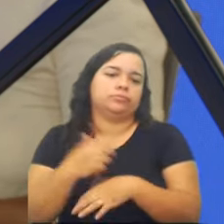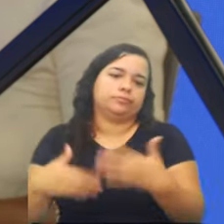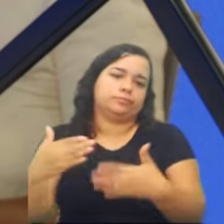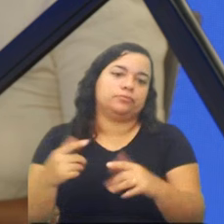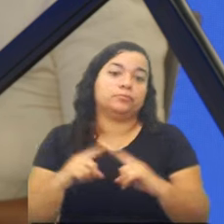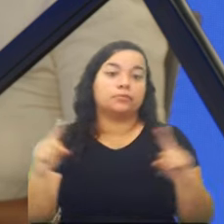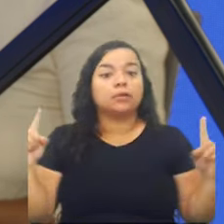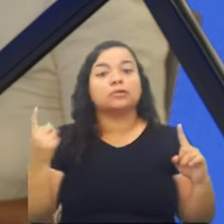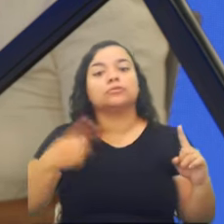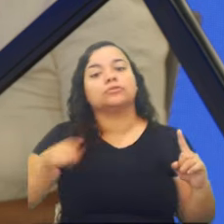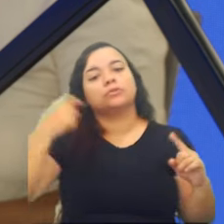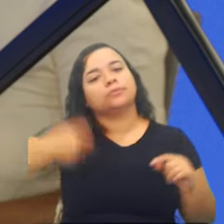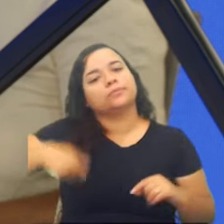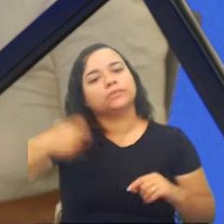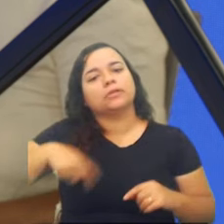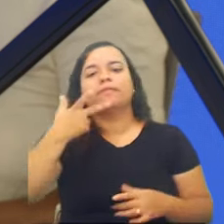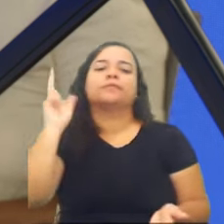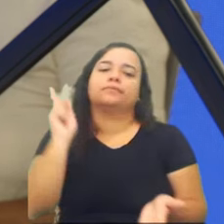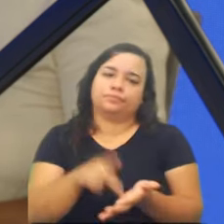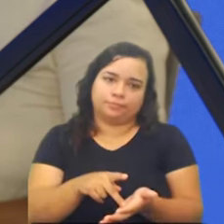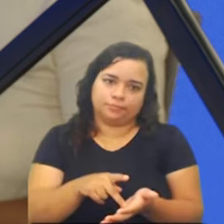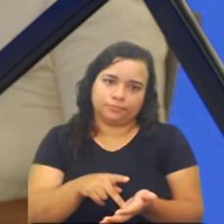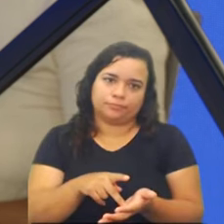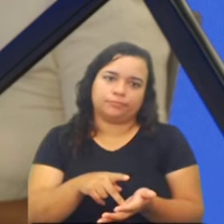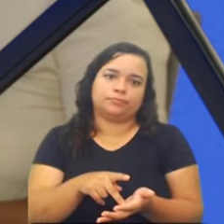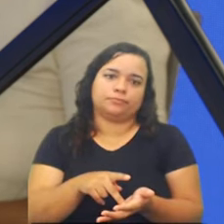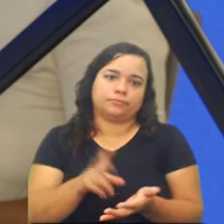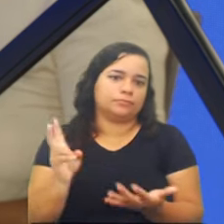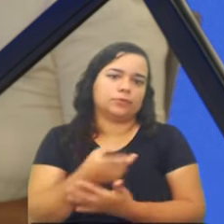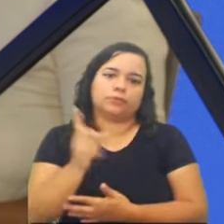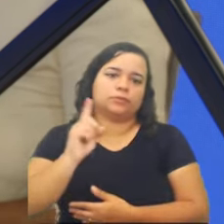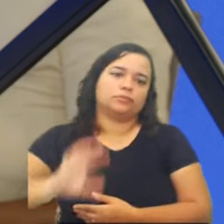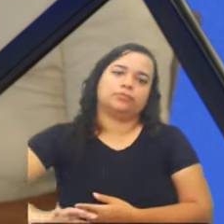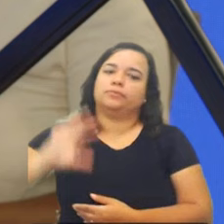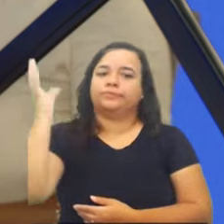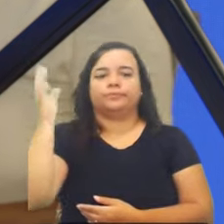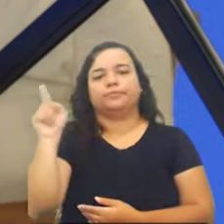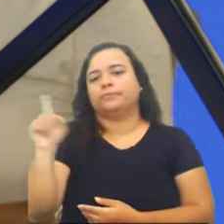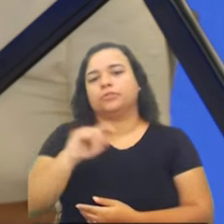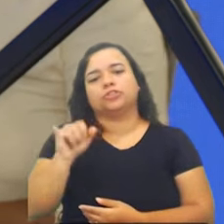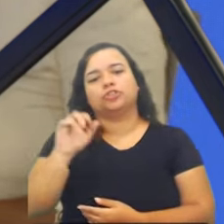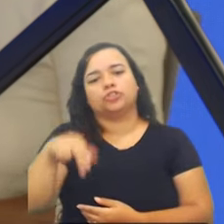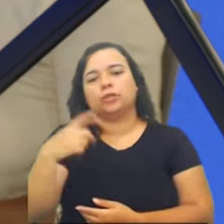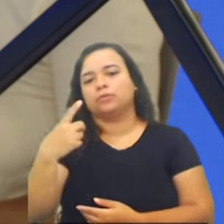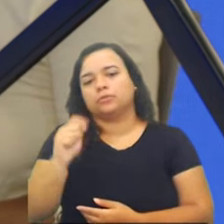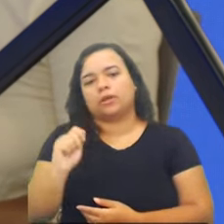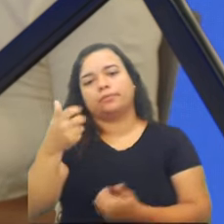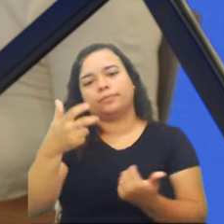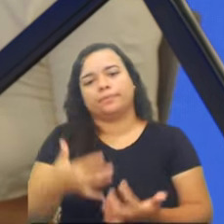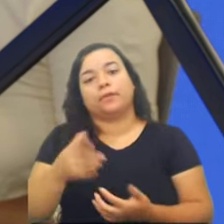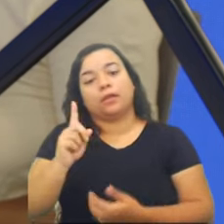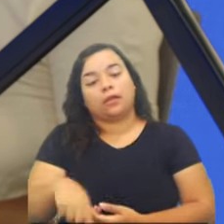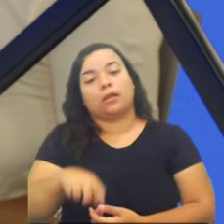an anos luz né mas assim a gente precisa ser realista né não acontece do dia paraa noite né como a janda disse são